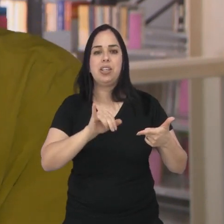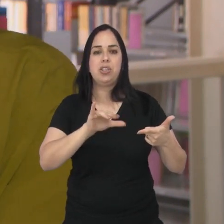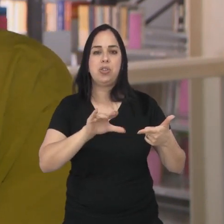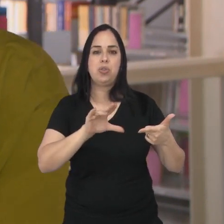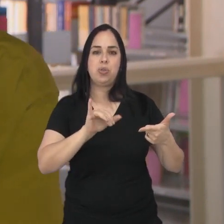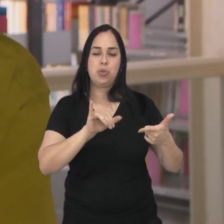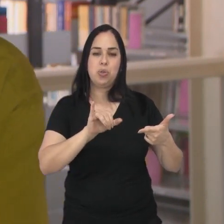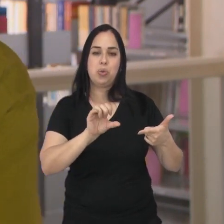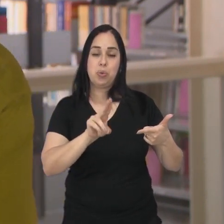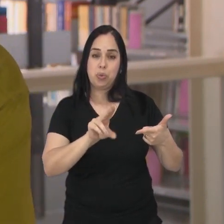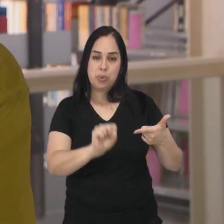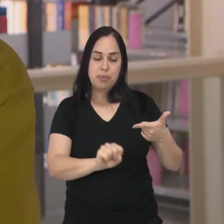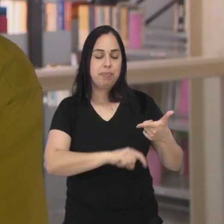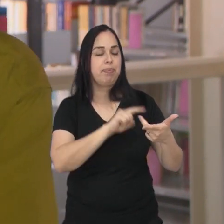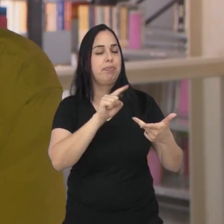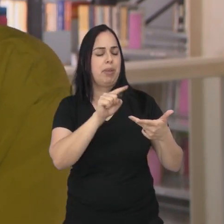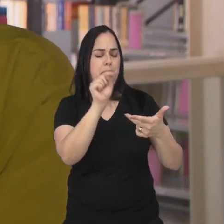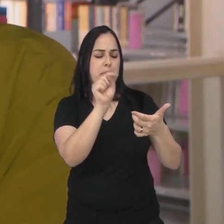você tinha